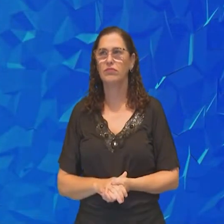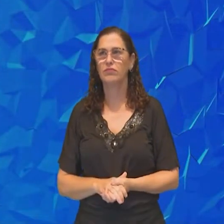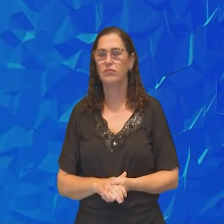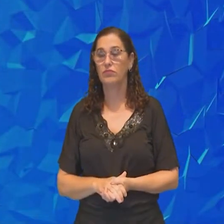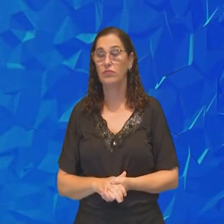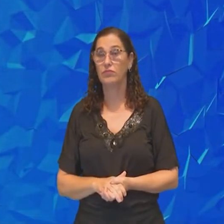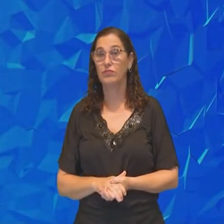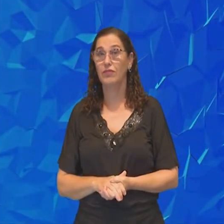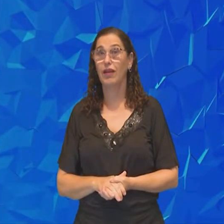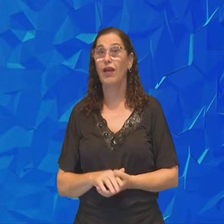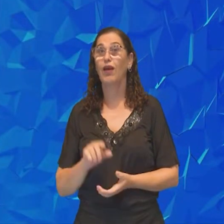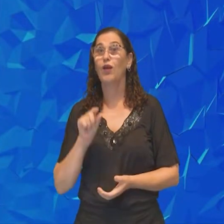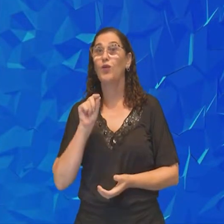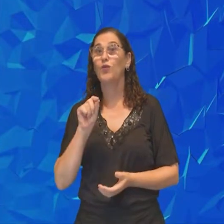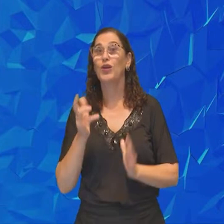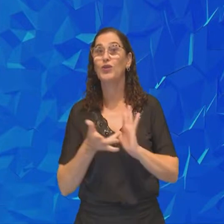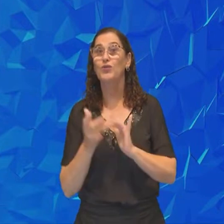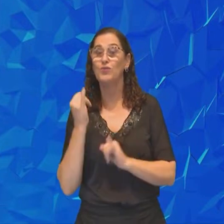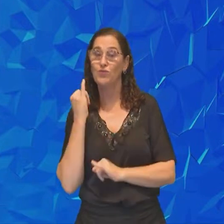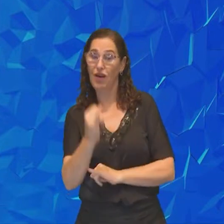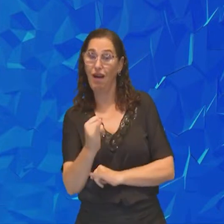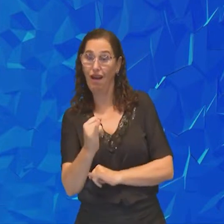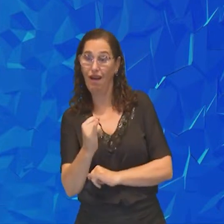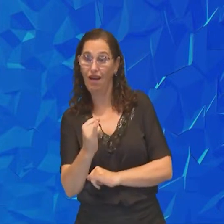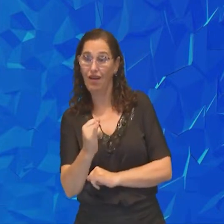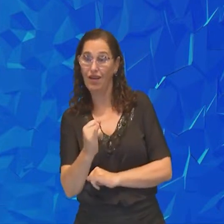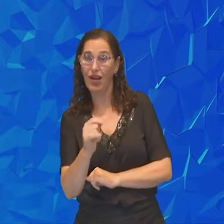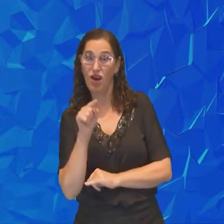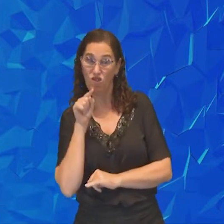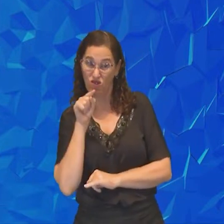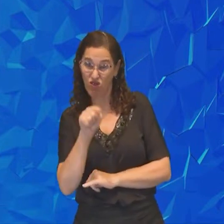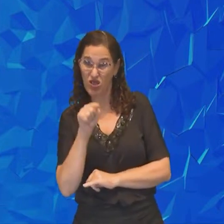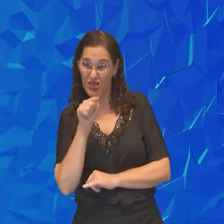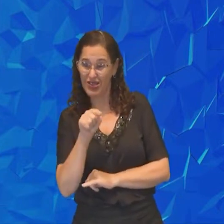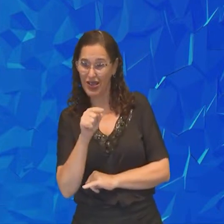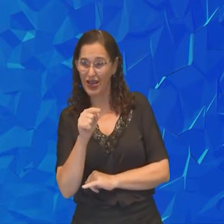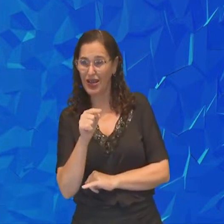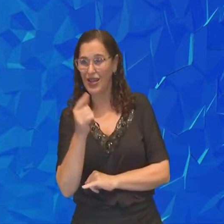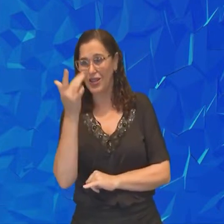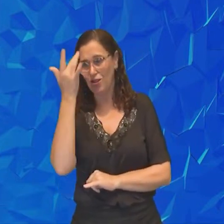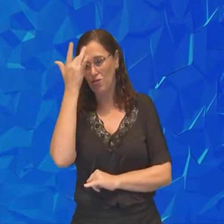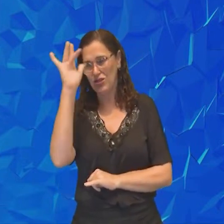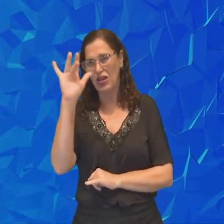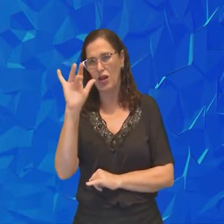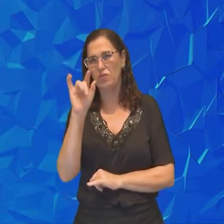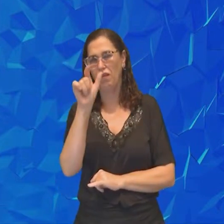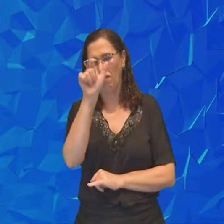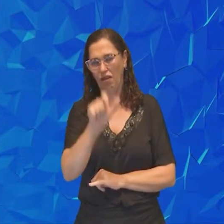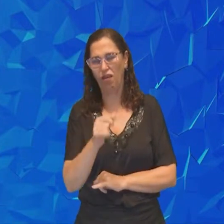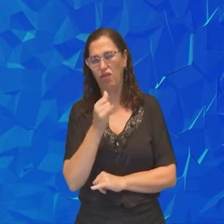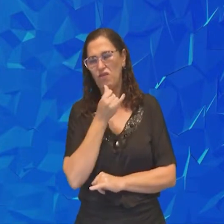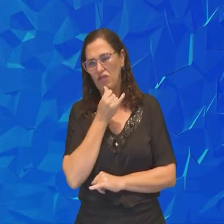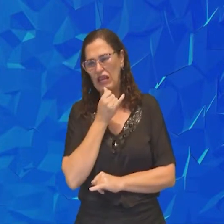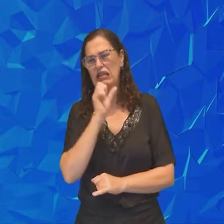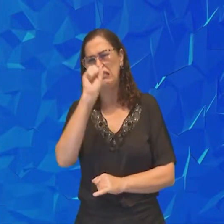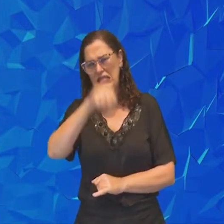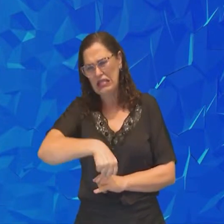E o que Jesus declara? Mas você não sabe que é infeliz,